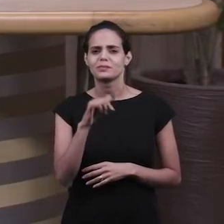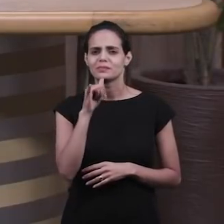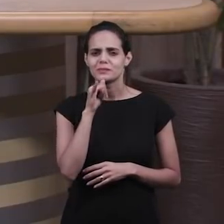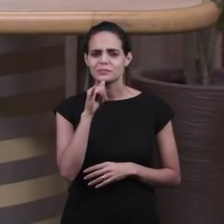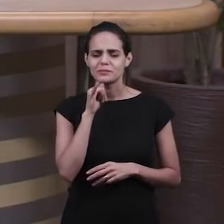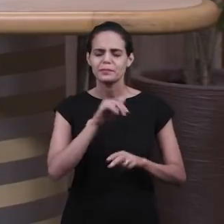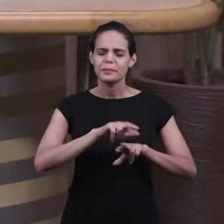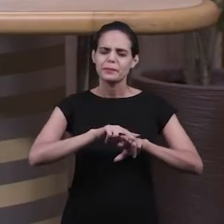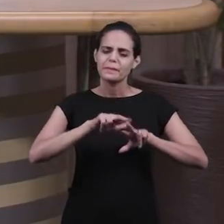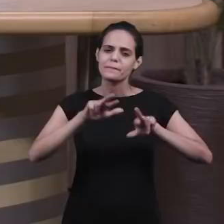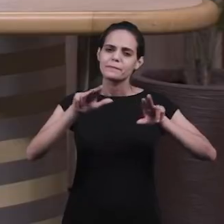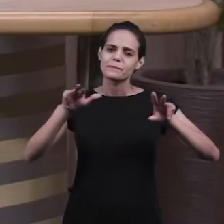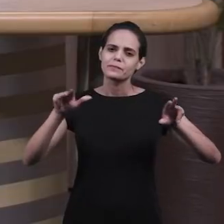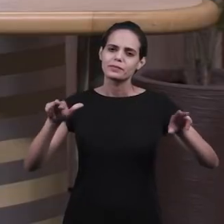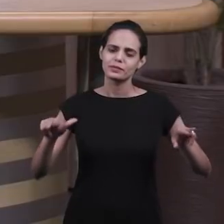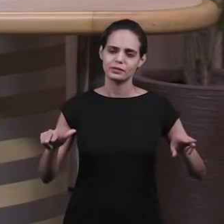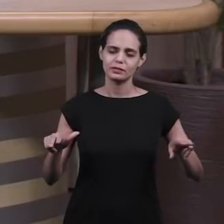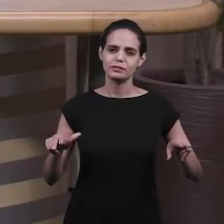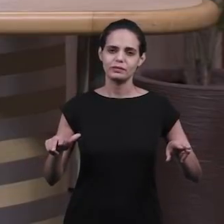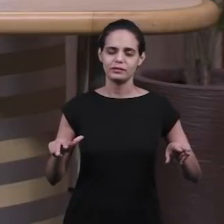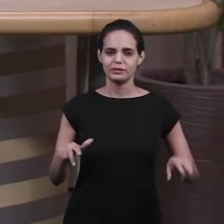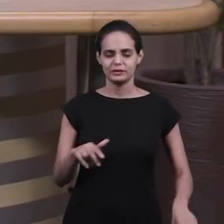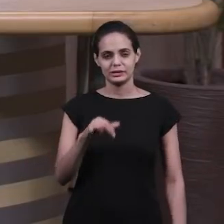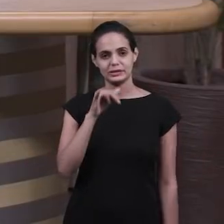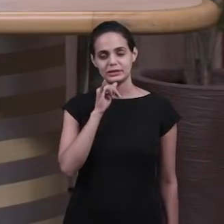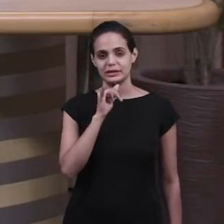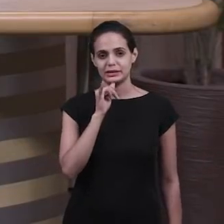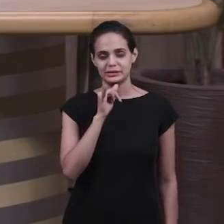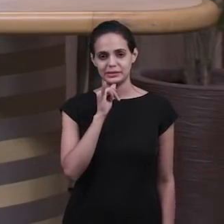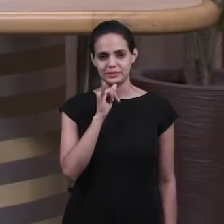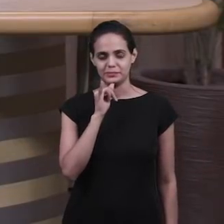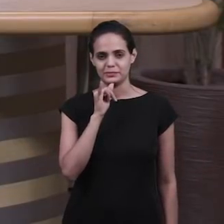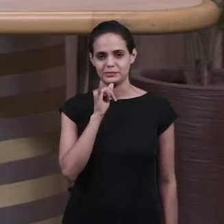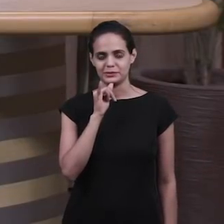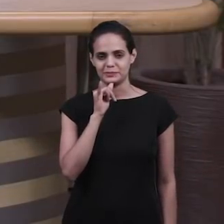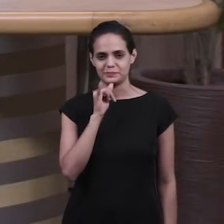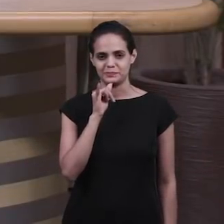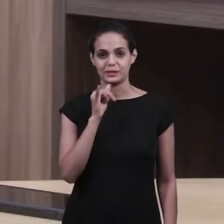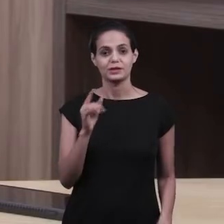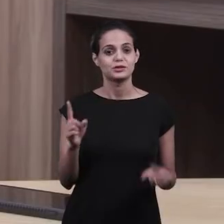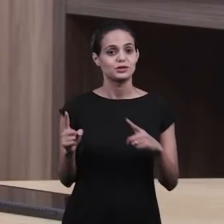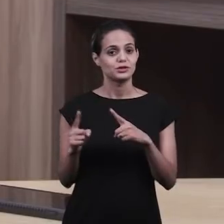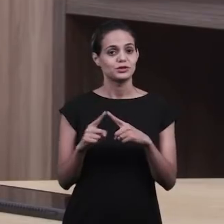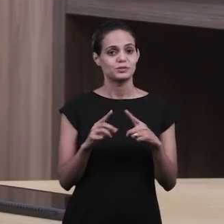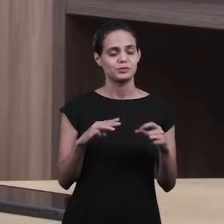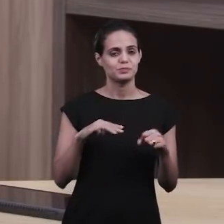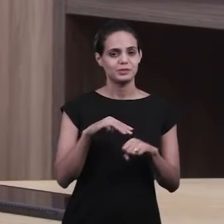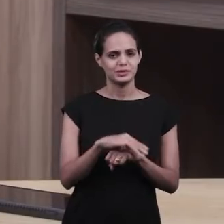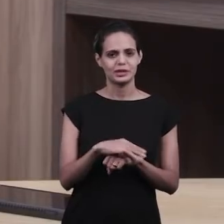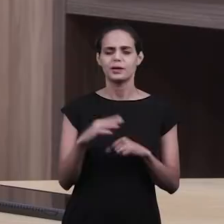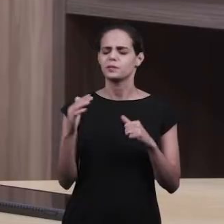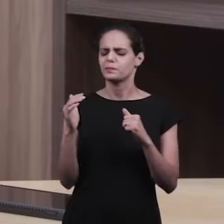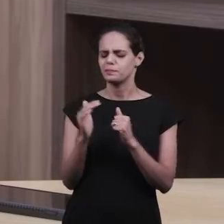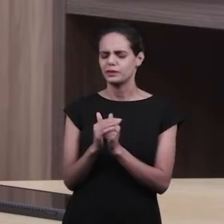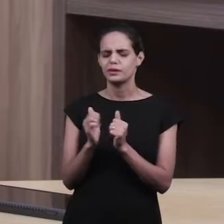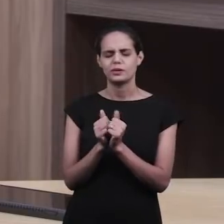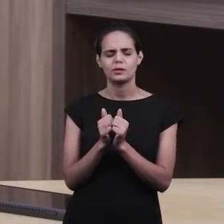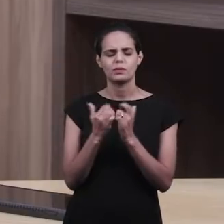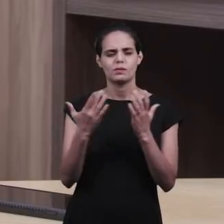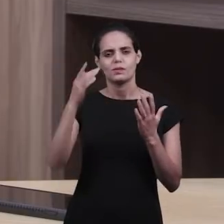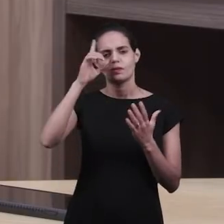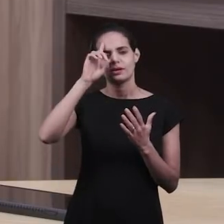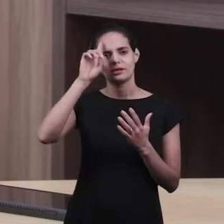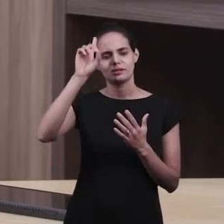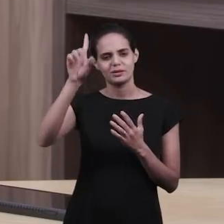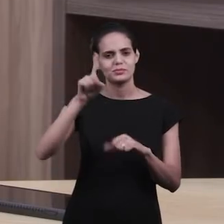outros exemplos dos ministérios. Amém, glória a Deus. Bom, nosso tempo já estourou, a